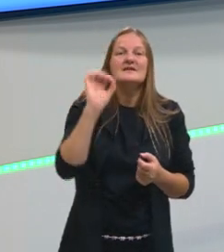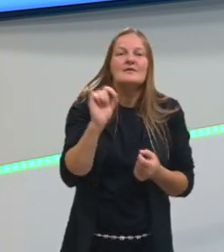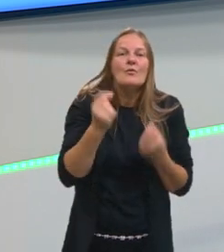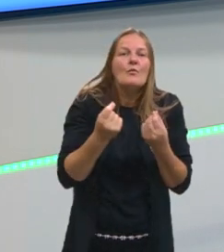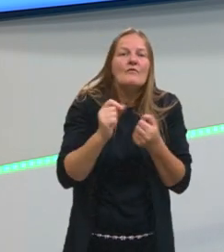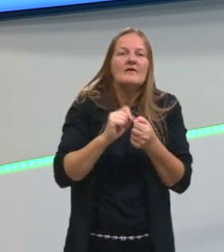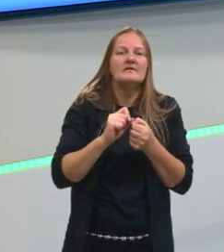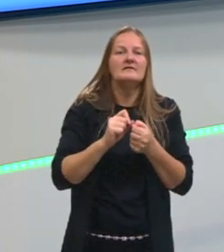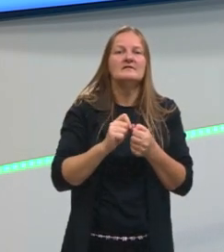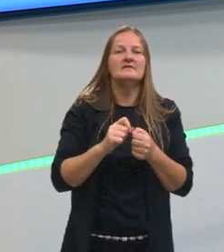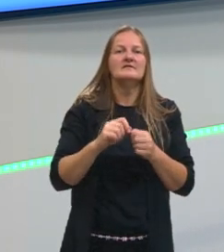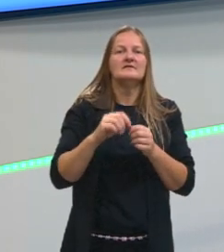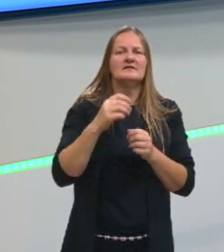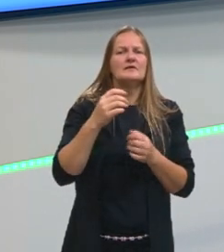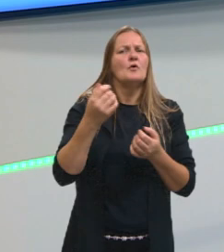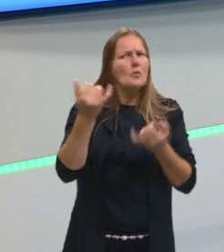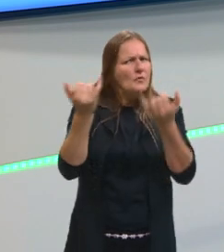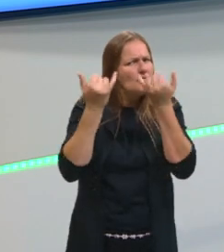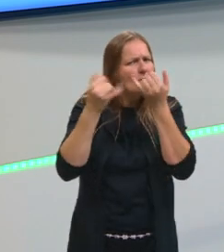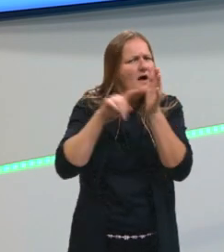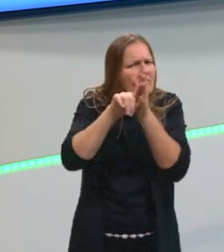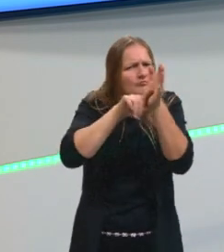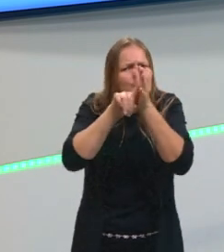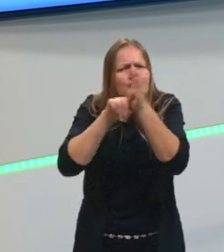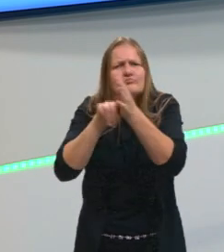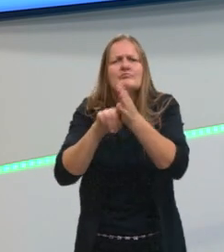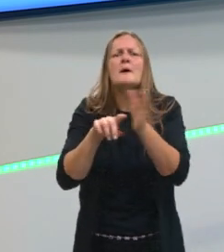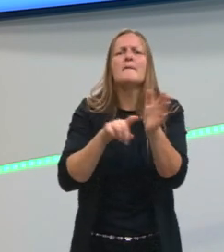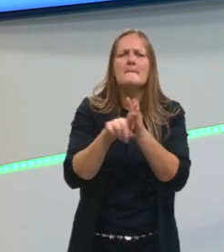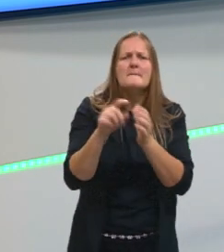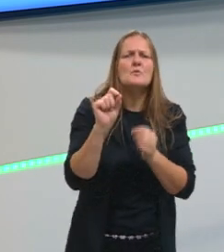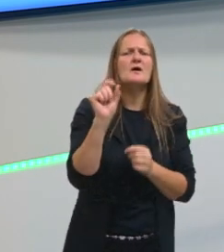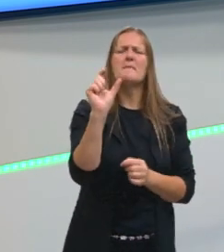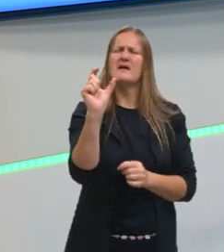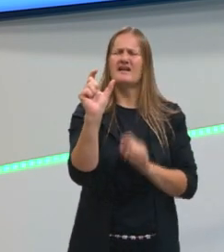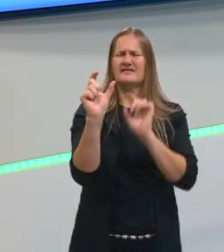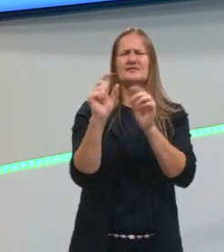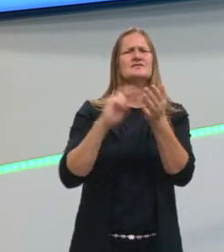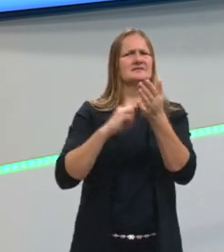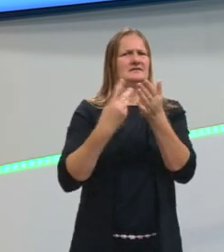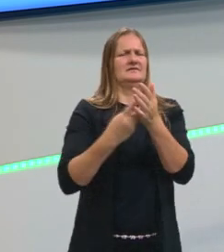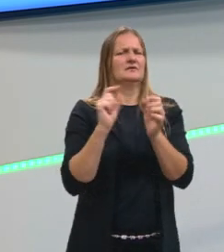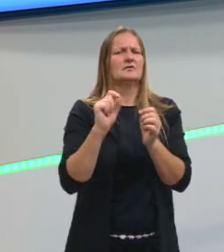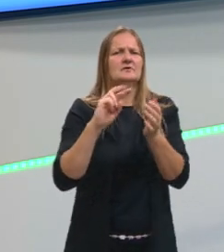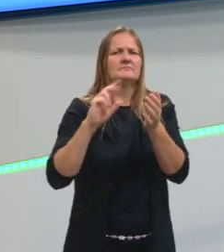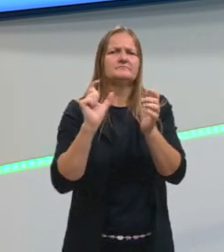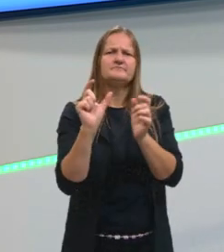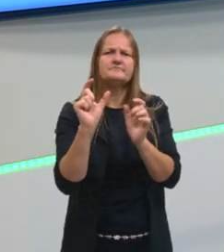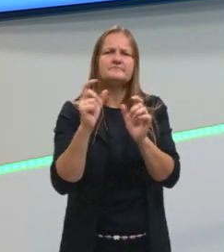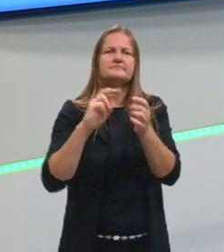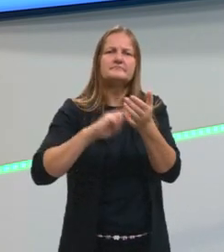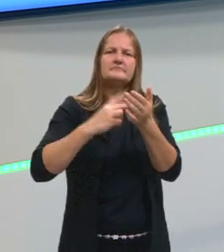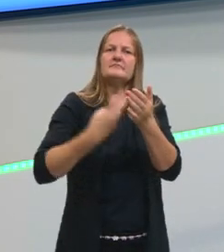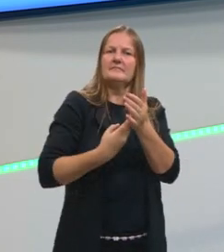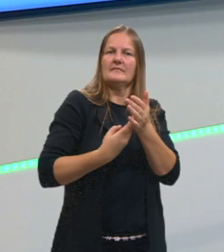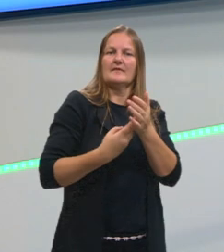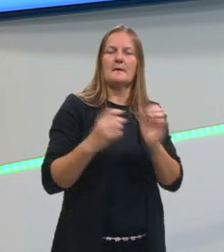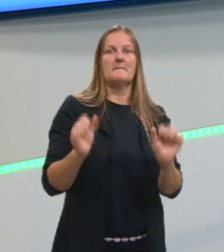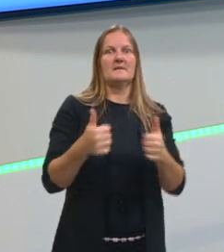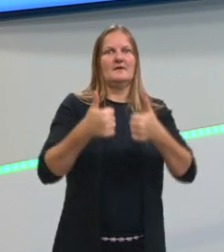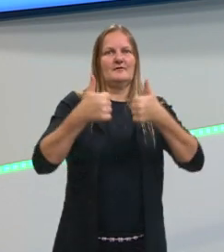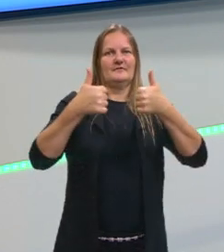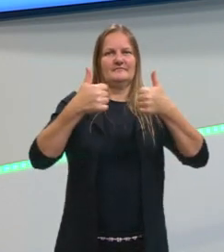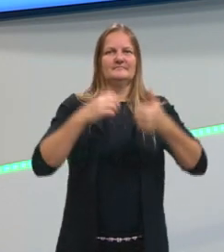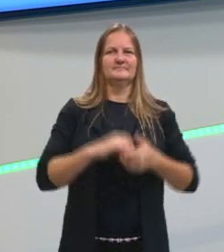palavra estrangeira eu vou tentar me informar eu vou tentar perguntar e vou a traduzir essa palavra da melhor forma